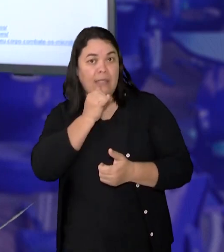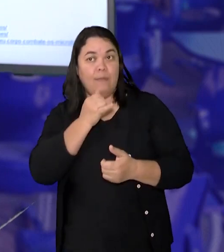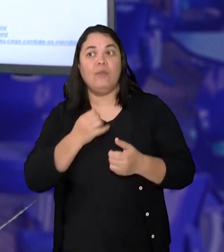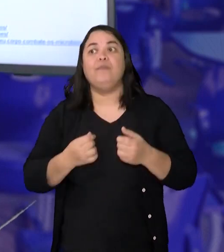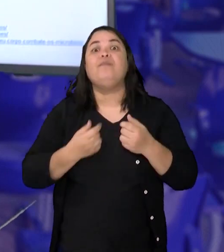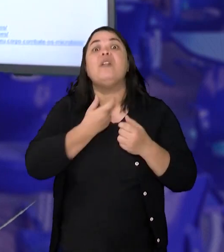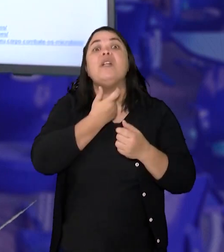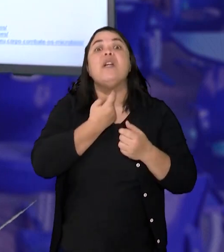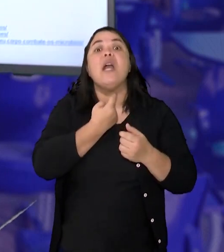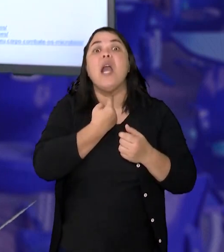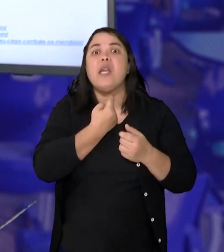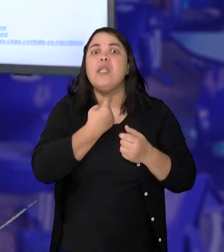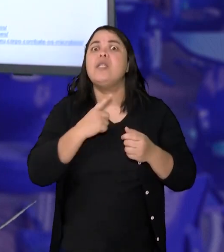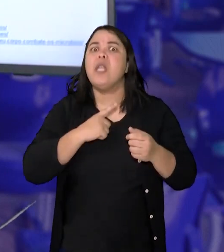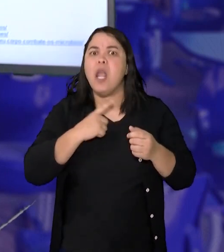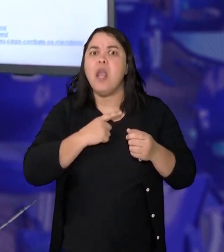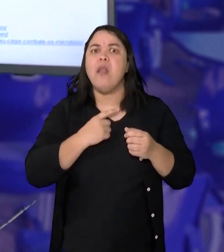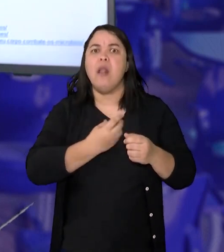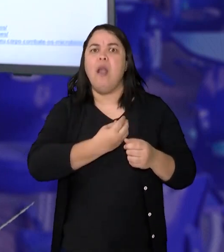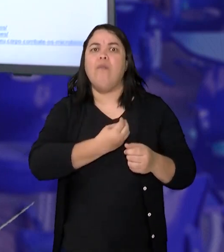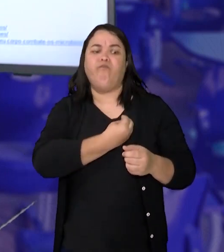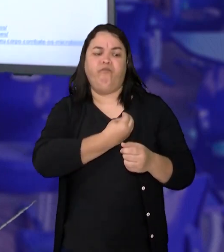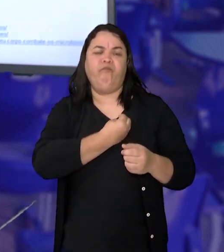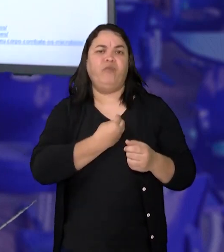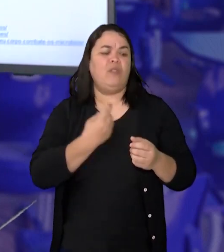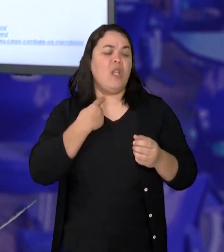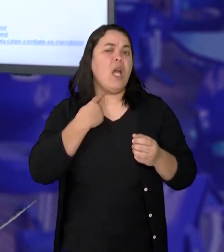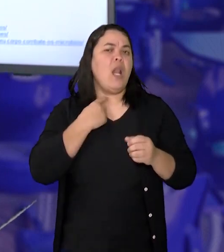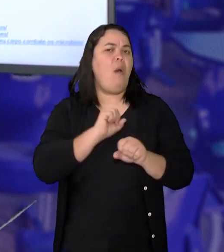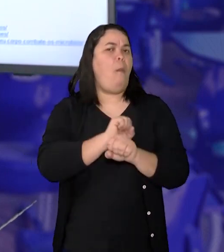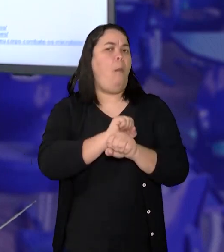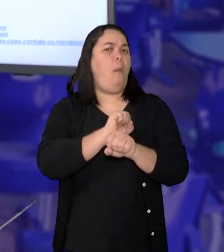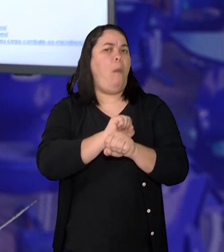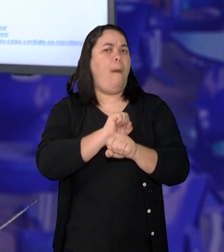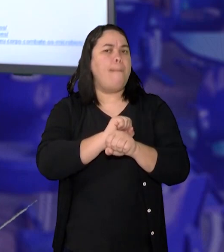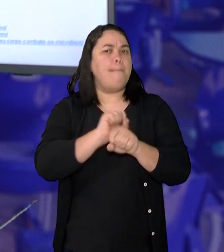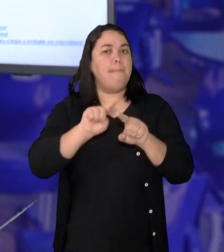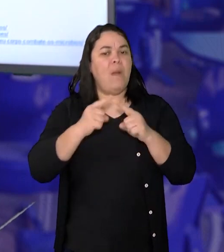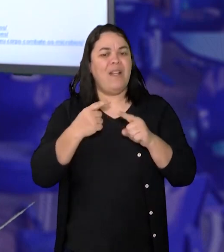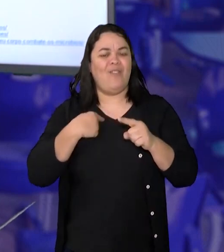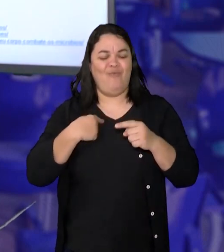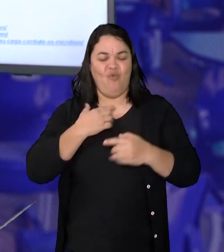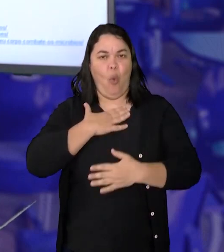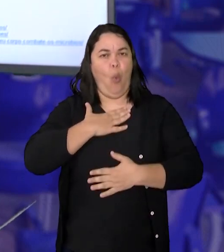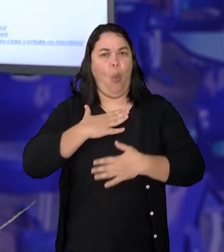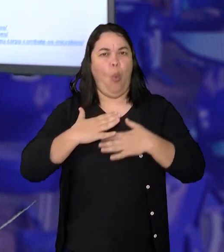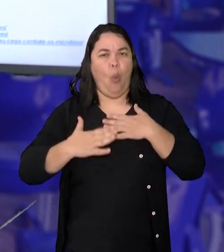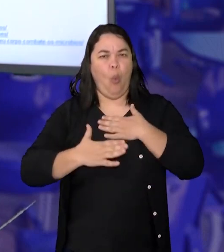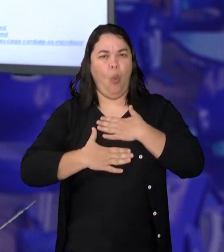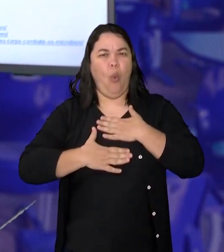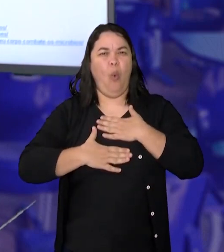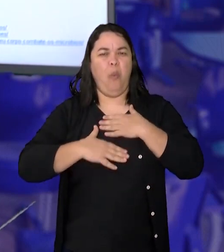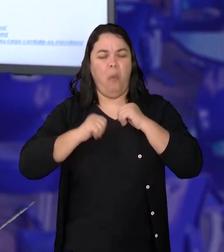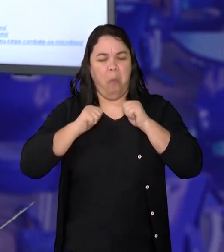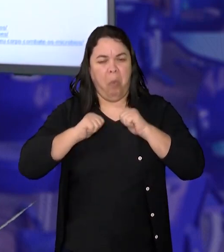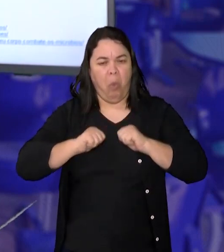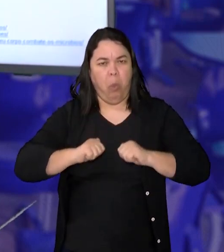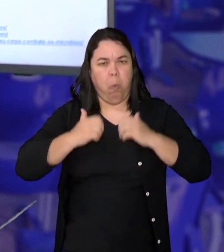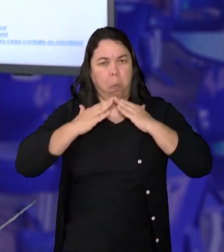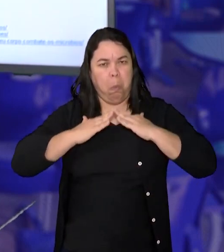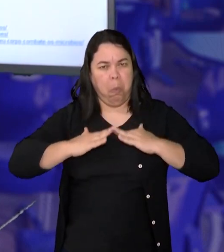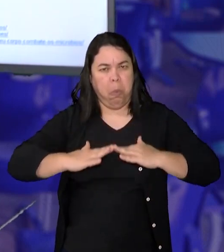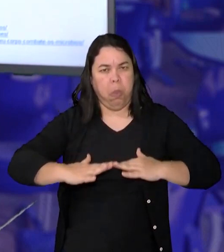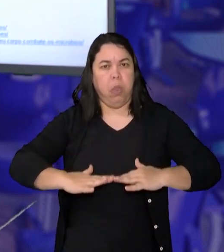gente tem é um micróbio que vive na garganta lá, bem tranquilinho, porém, se a nossa imunidade baixa, ele aparece demais e